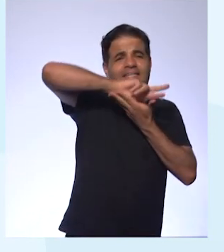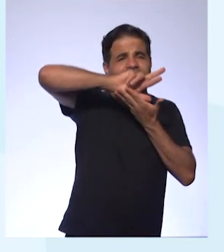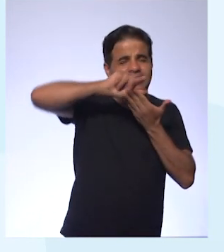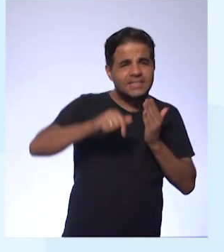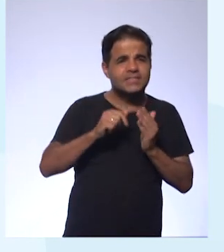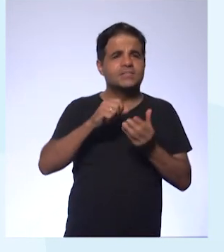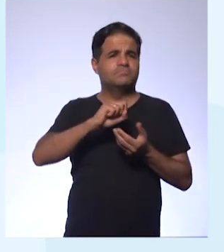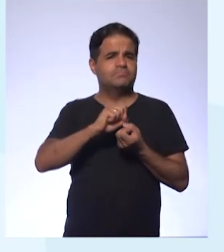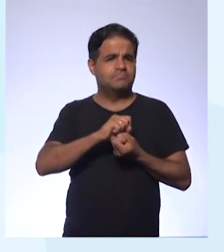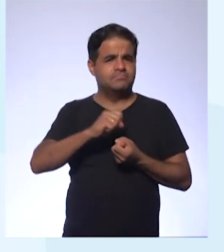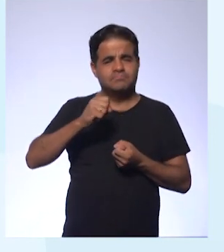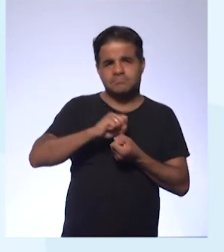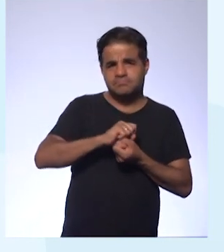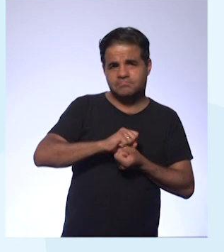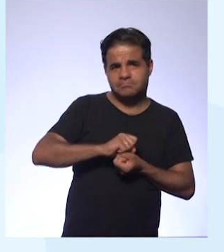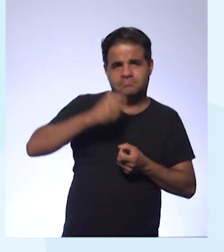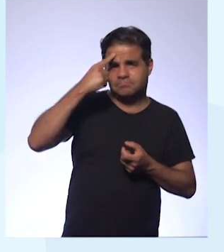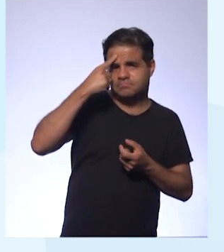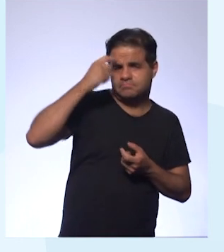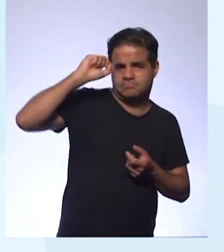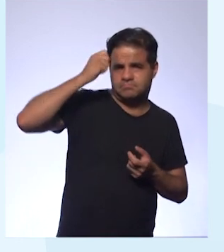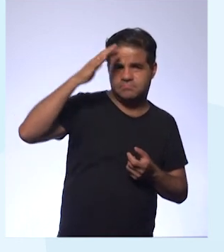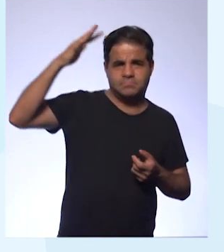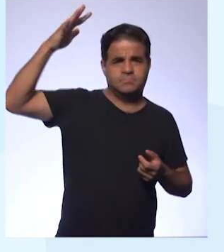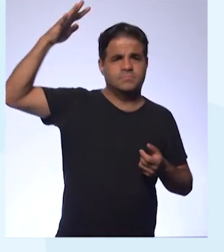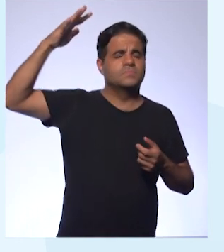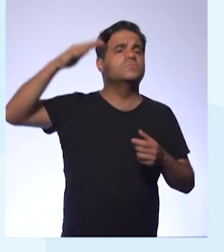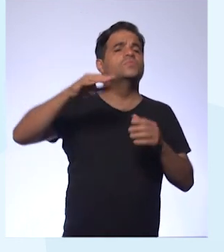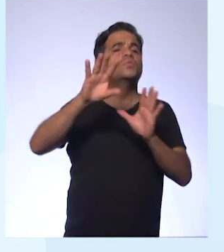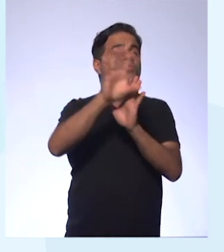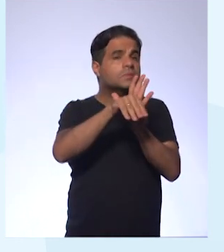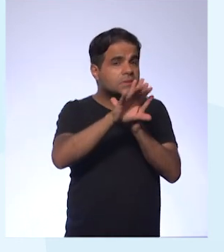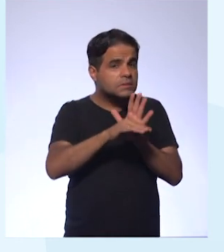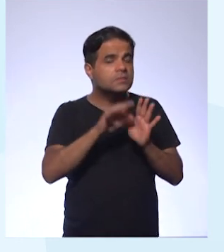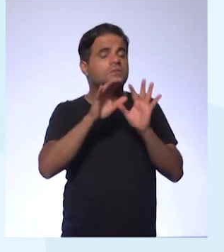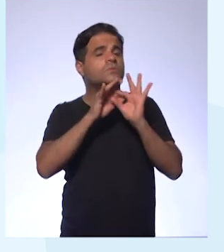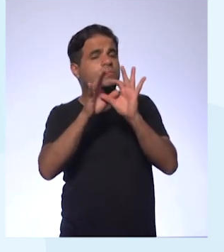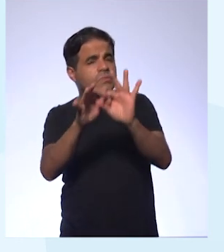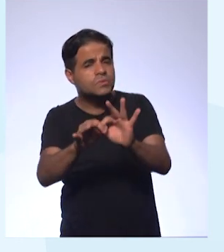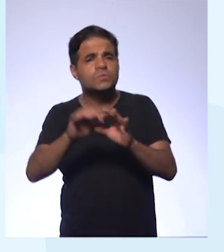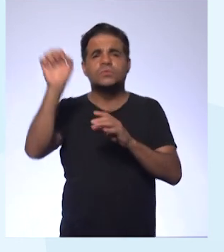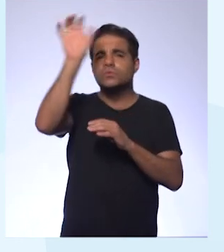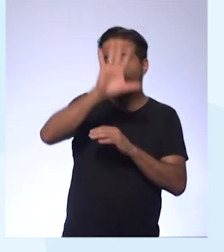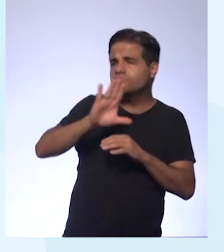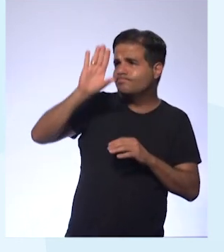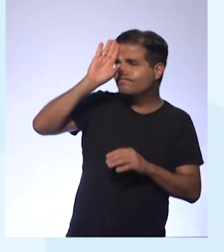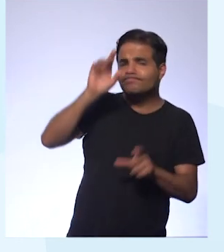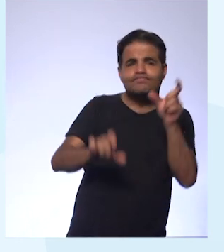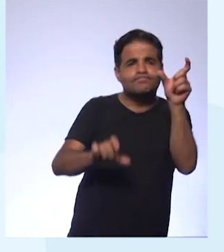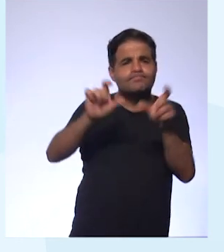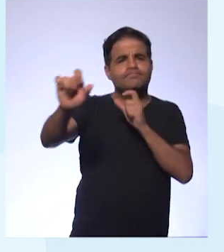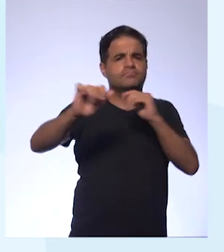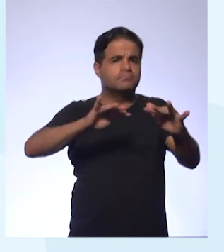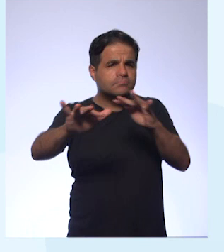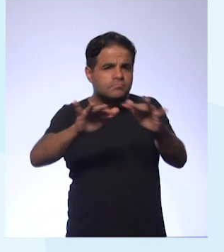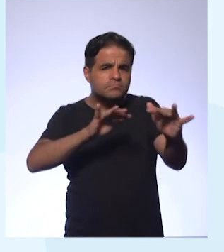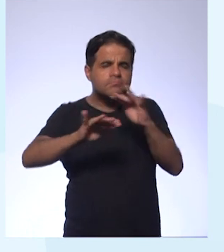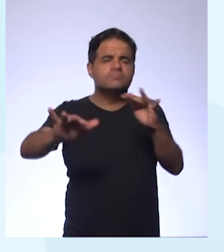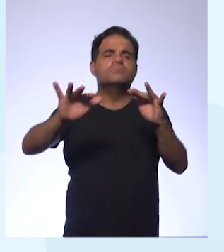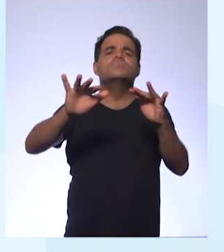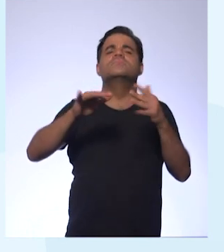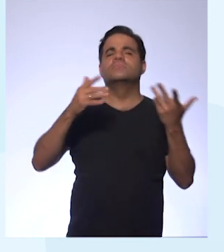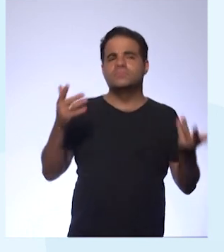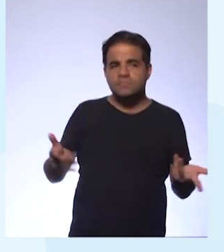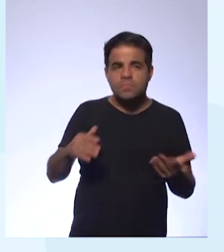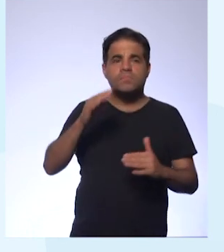características do iluminismo na Europa, no contexto do absolutismo, e conhecer os principais pensadores desse movimento e suas teorias.